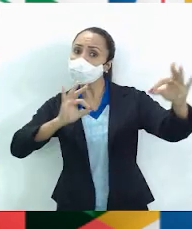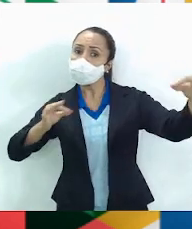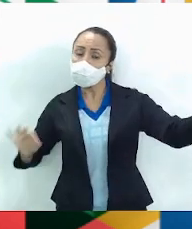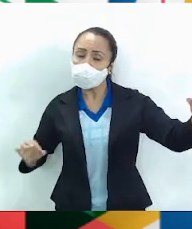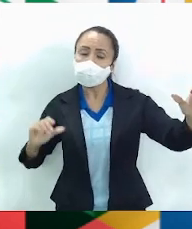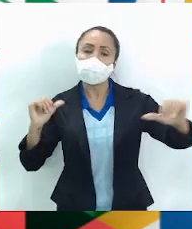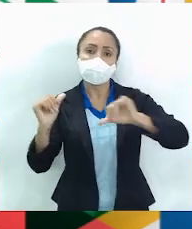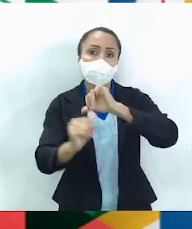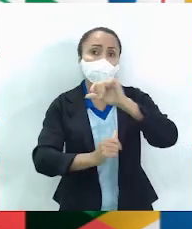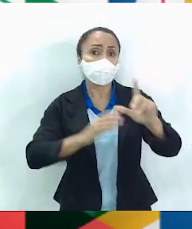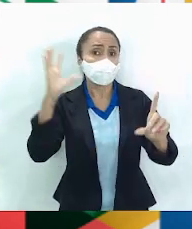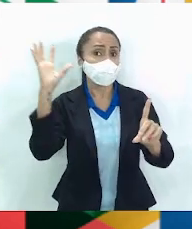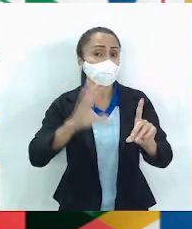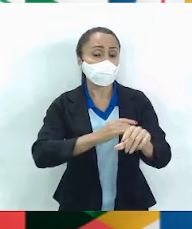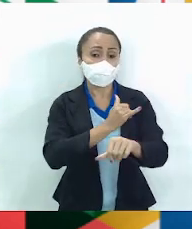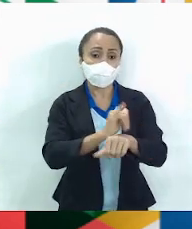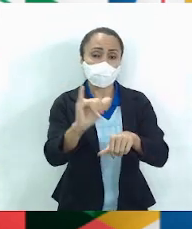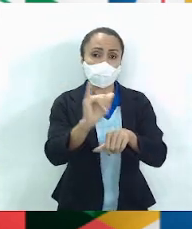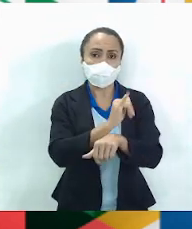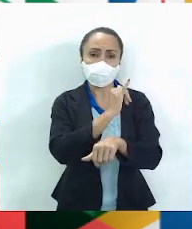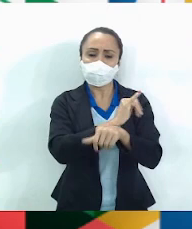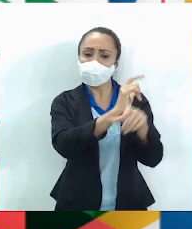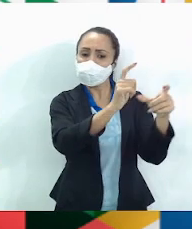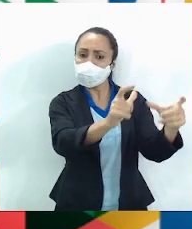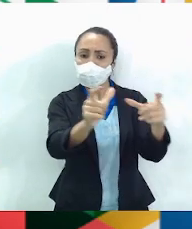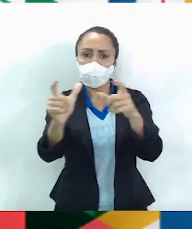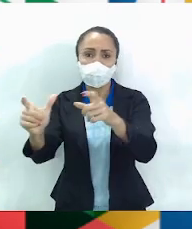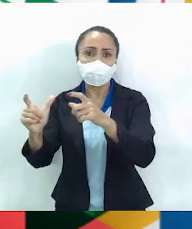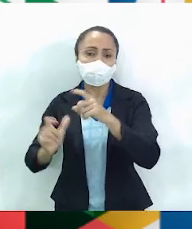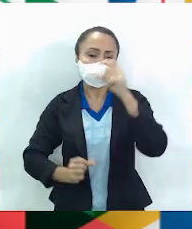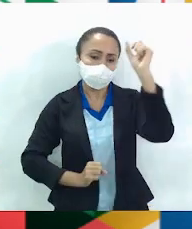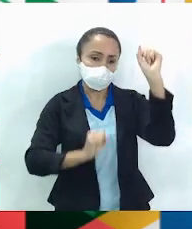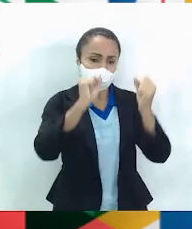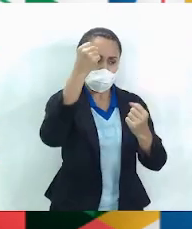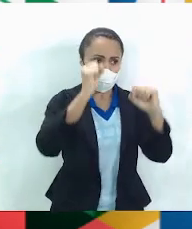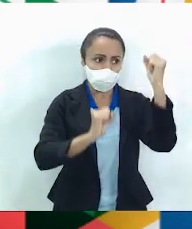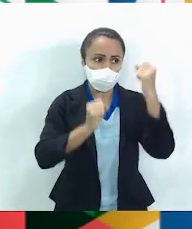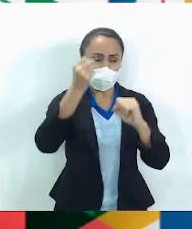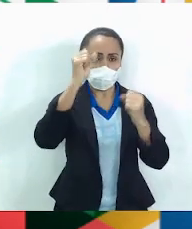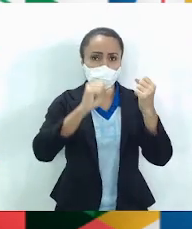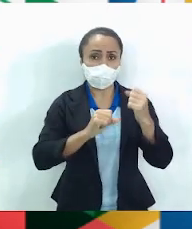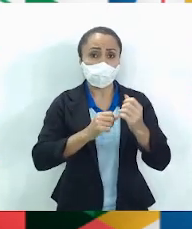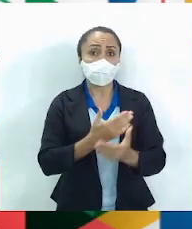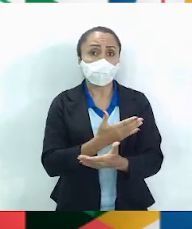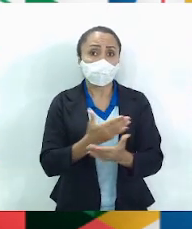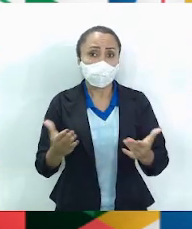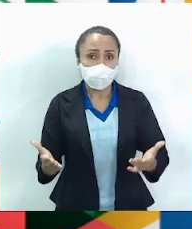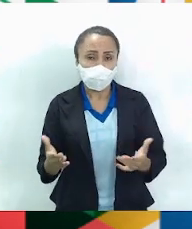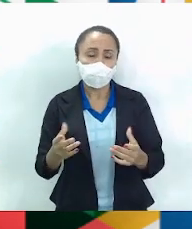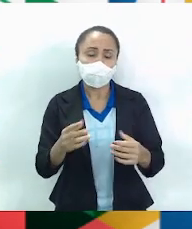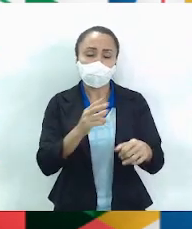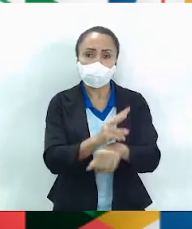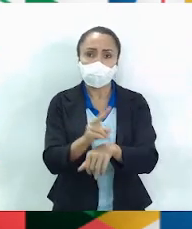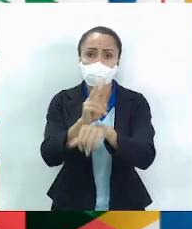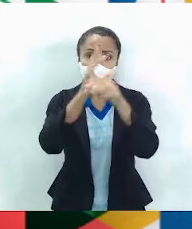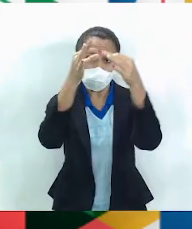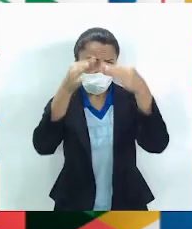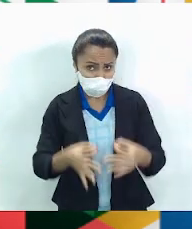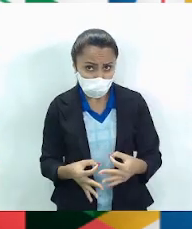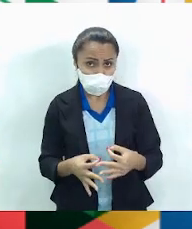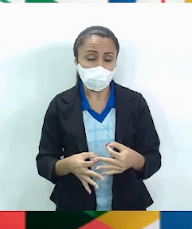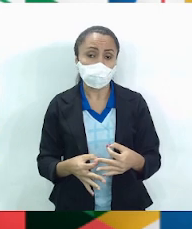mudanças influem na estratégia de localização das indústrias. A alternativa que indica corretamente